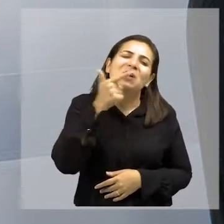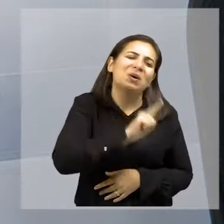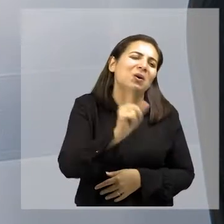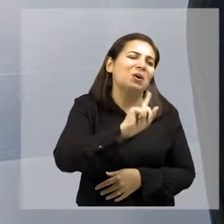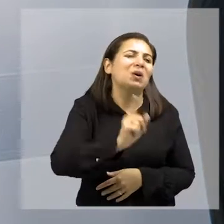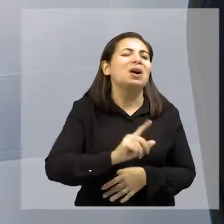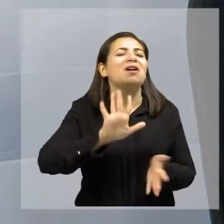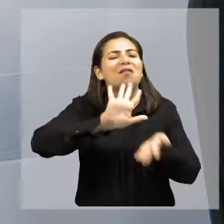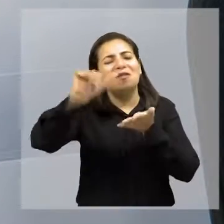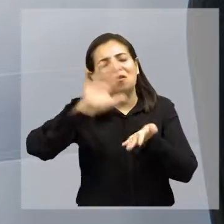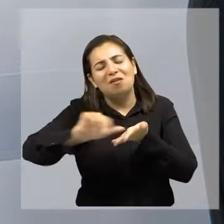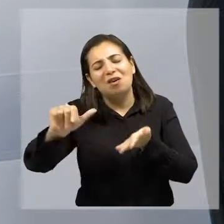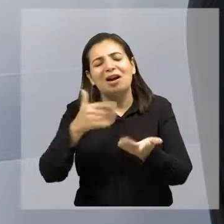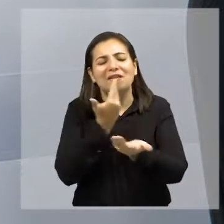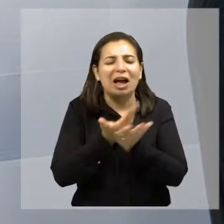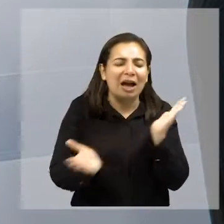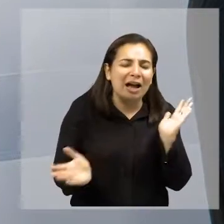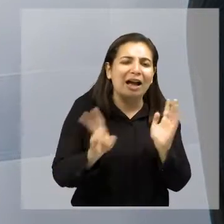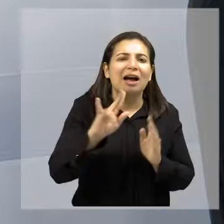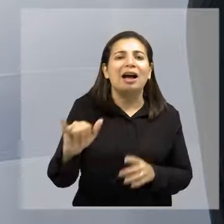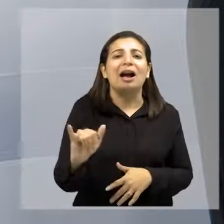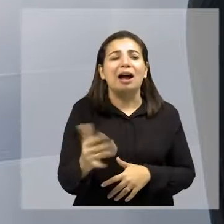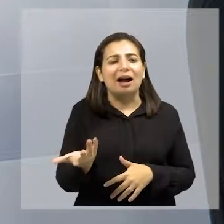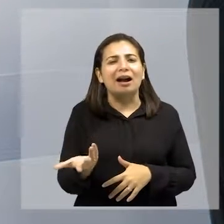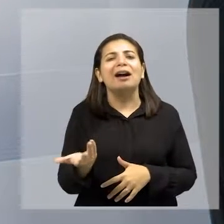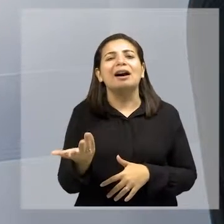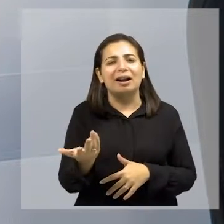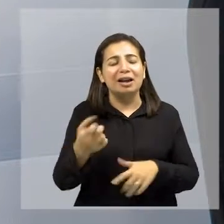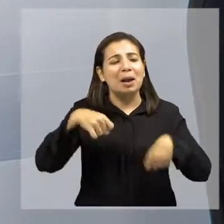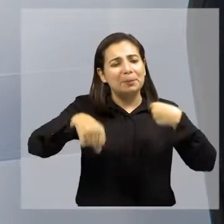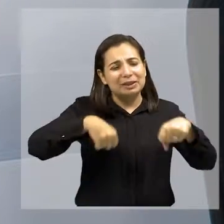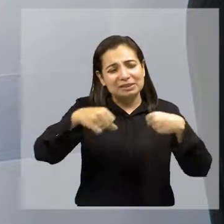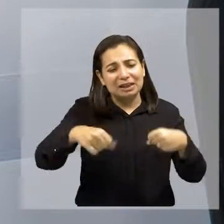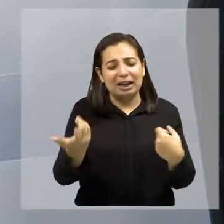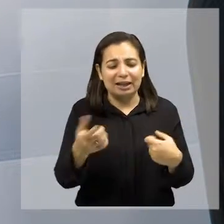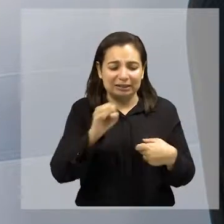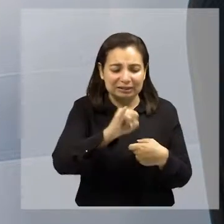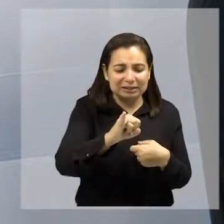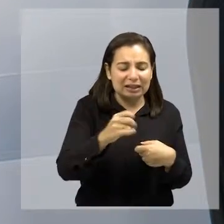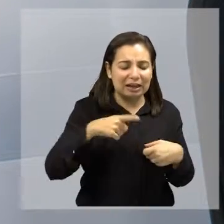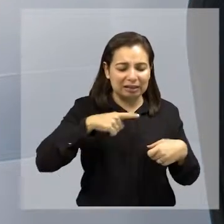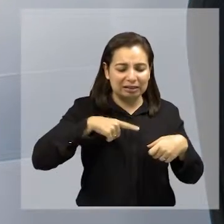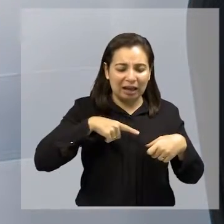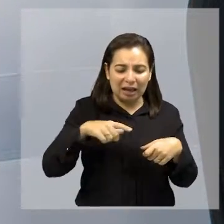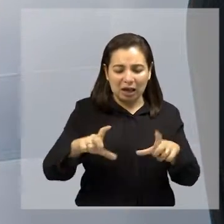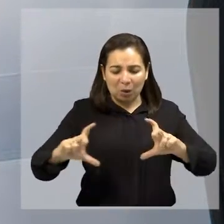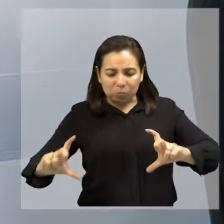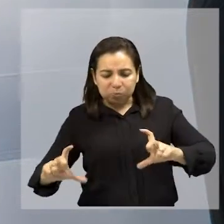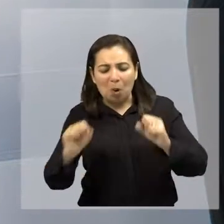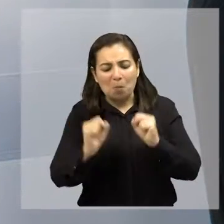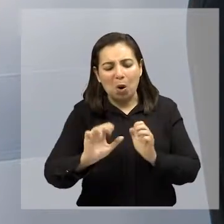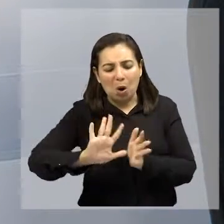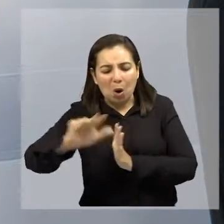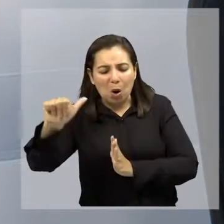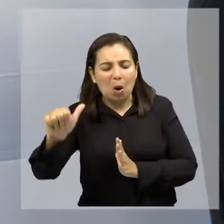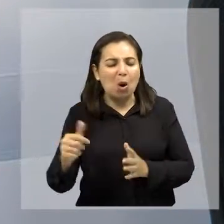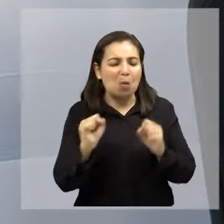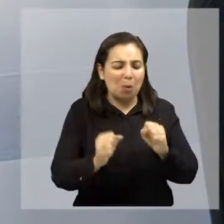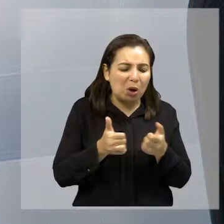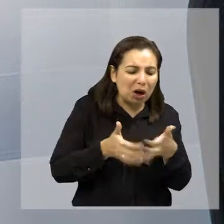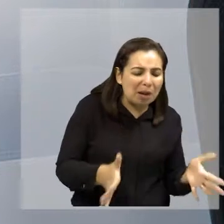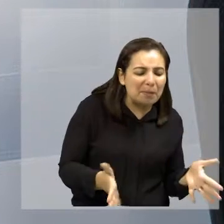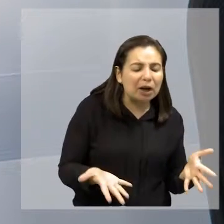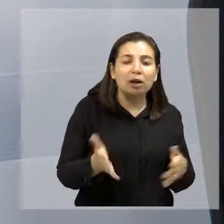furtadas, as peças das bicicletas serão roubadas, elas vão ser quebradas. Ao contrário,